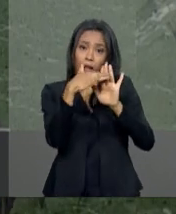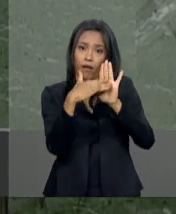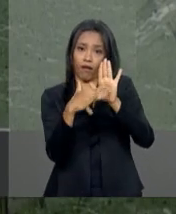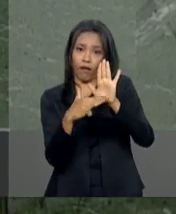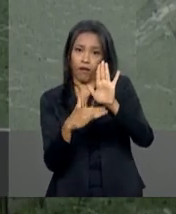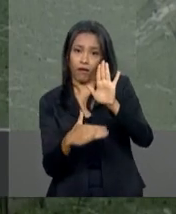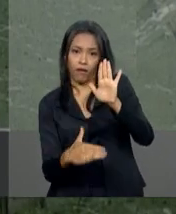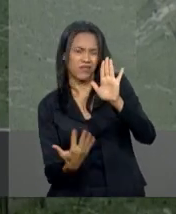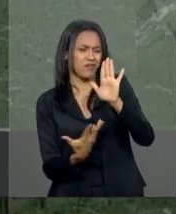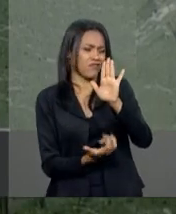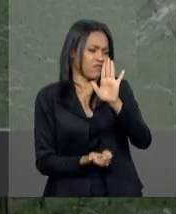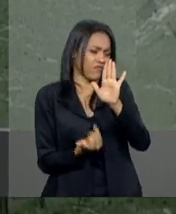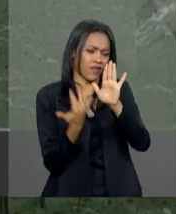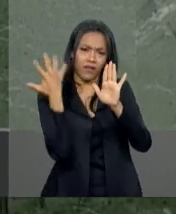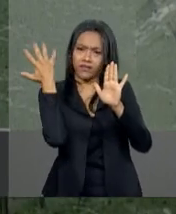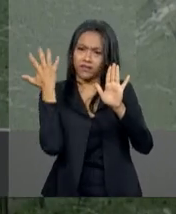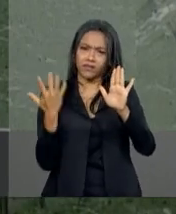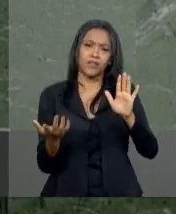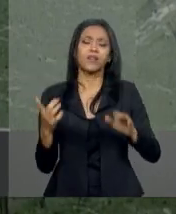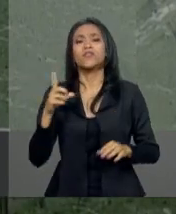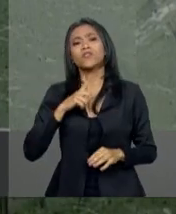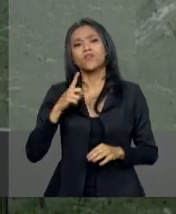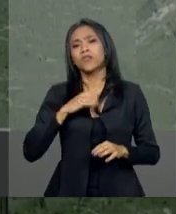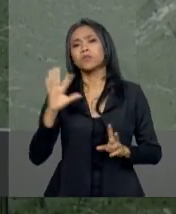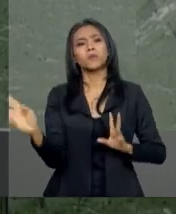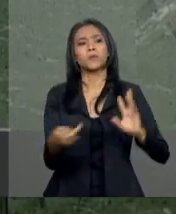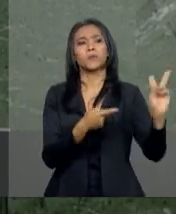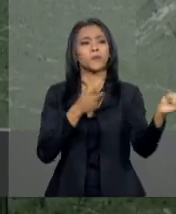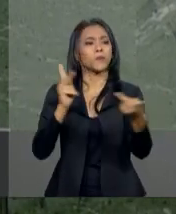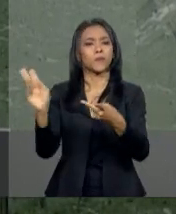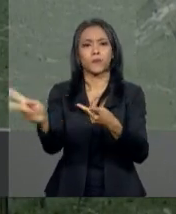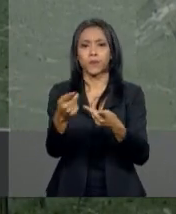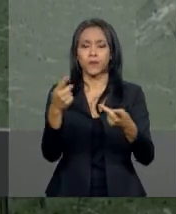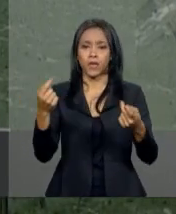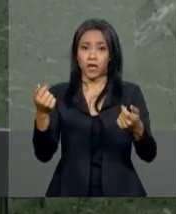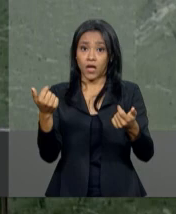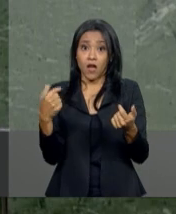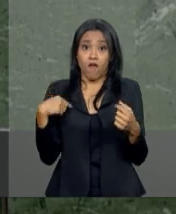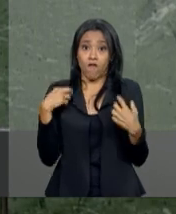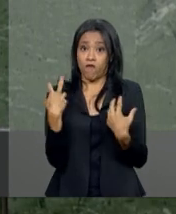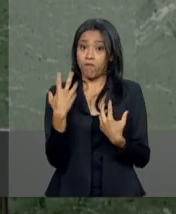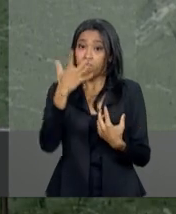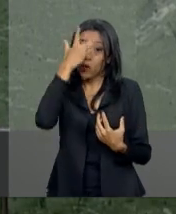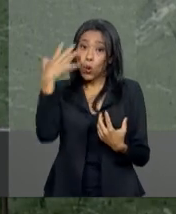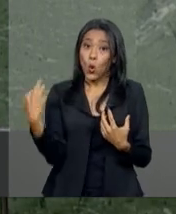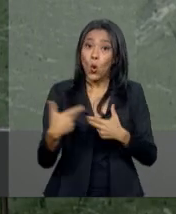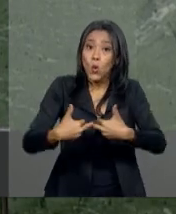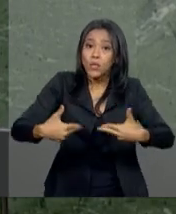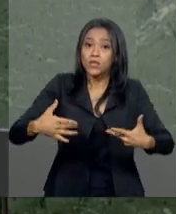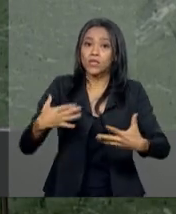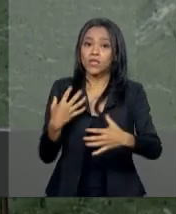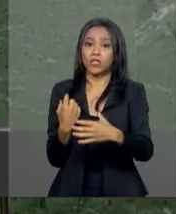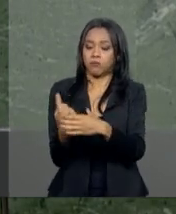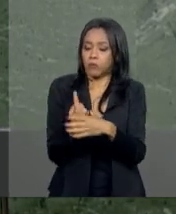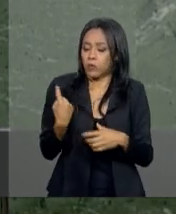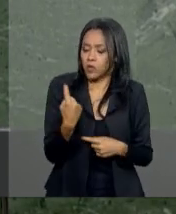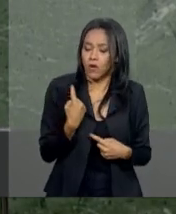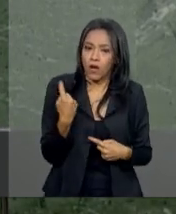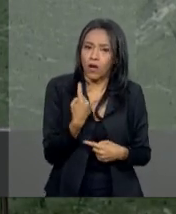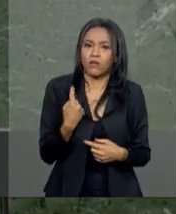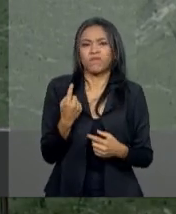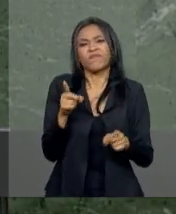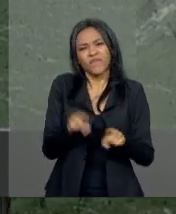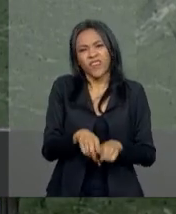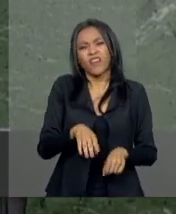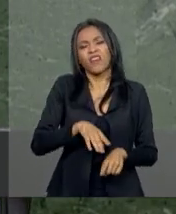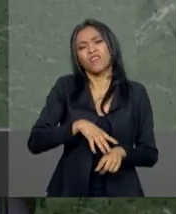vivemos tempos soldados por forças isolacionistas reavivam se velhas